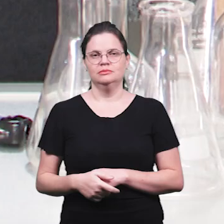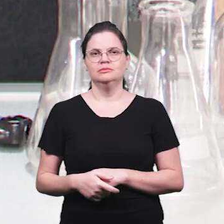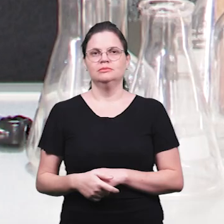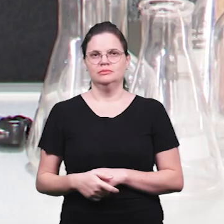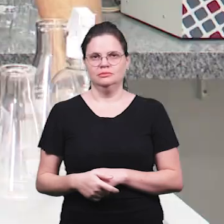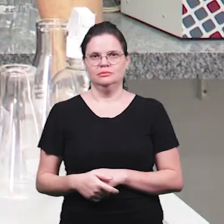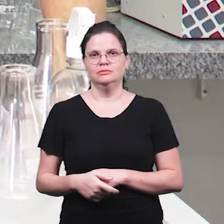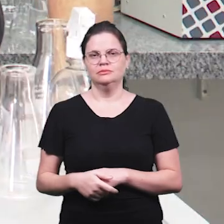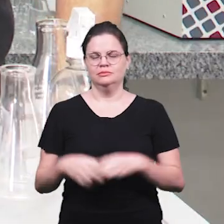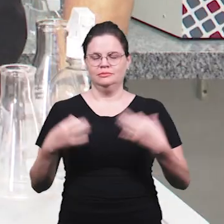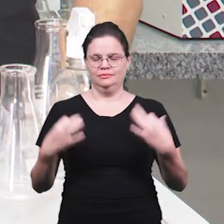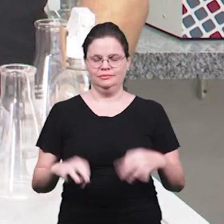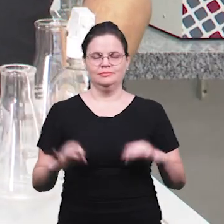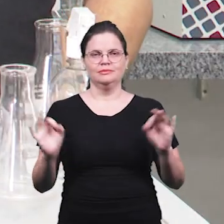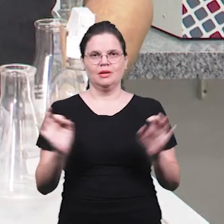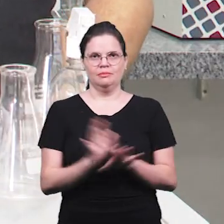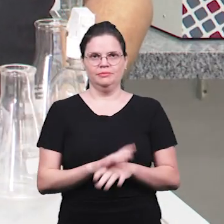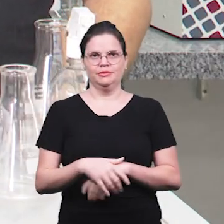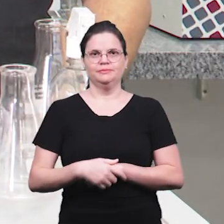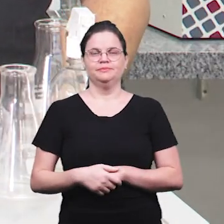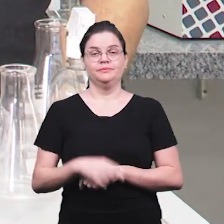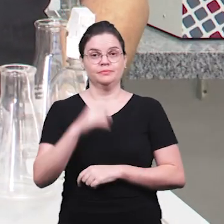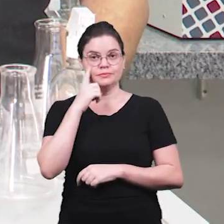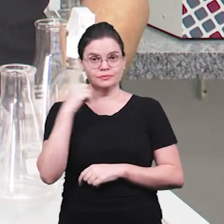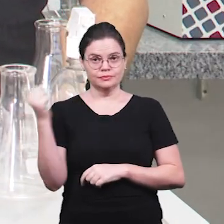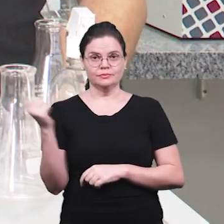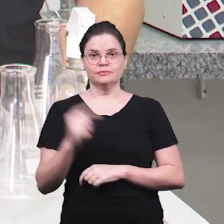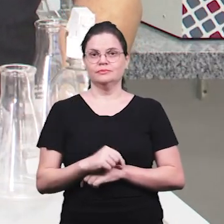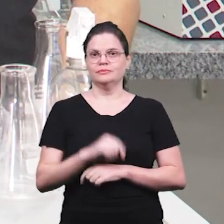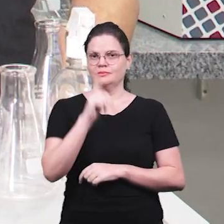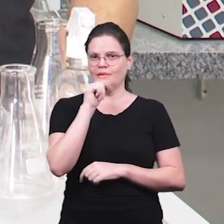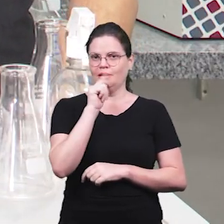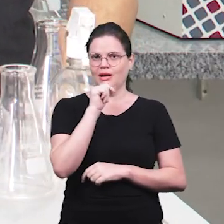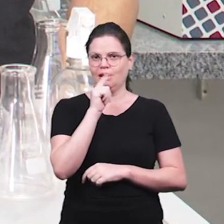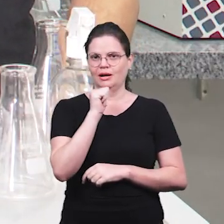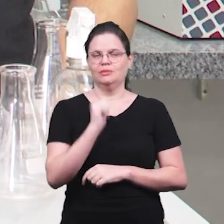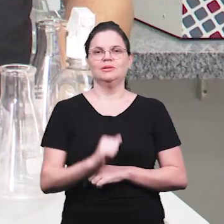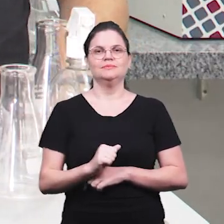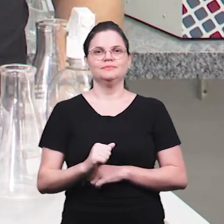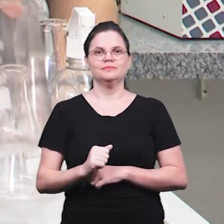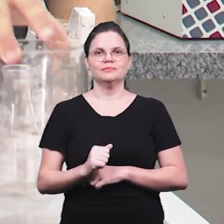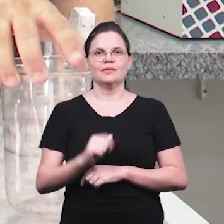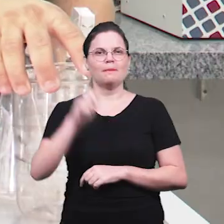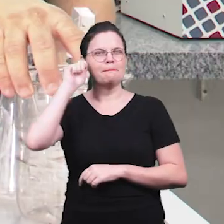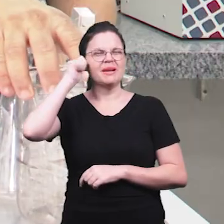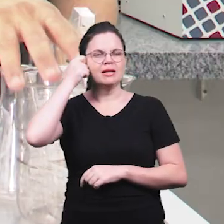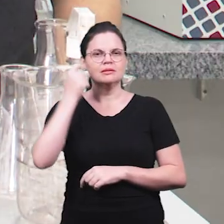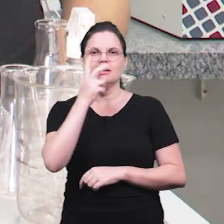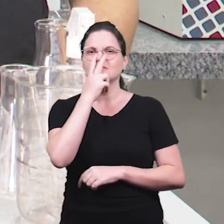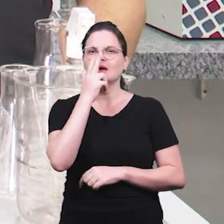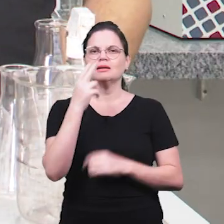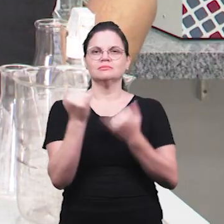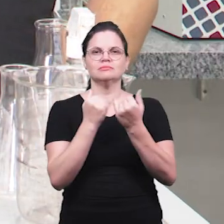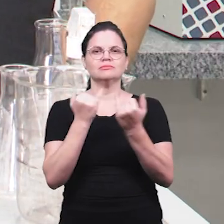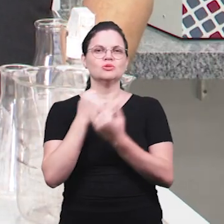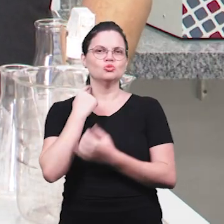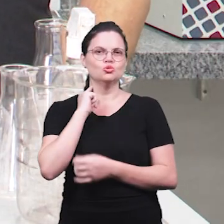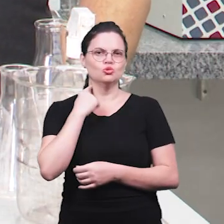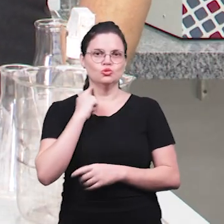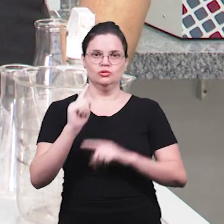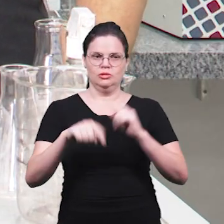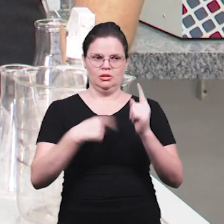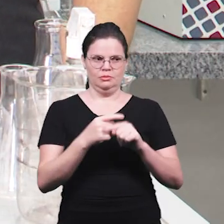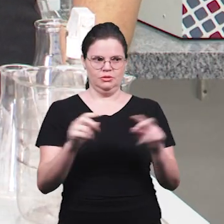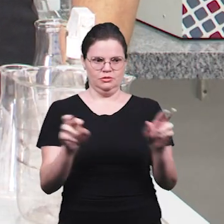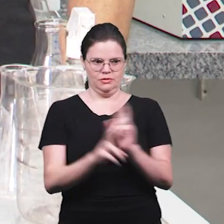Aí, ó. Pronto. Aqui está a nossa água. Ela está colorida para parecer que é uma água suja. Depois nós vamos fazer a relação disso com